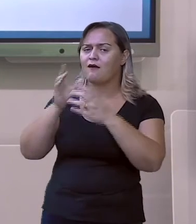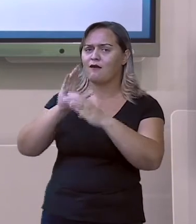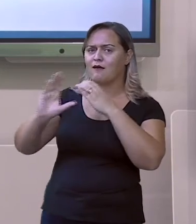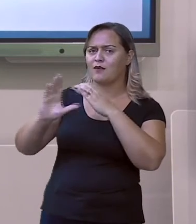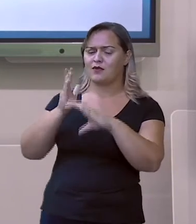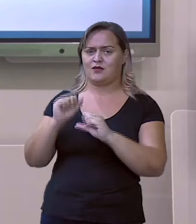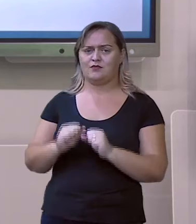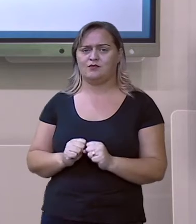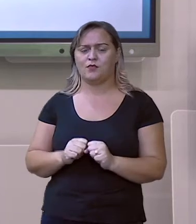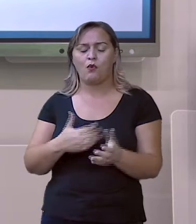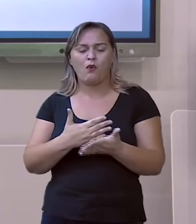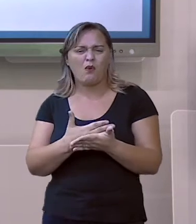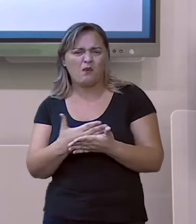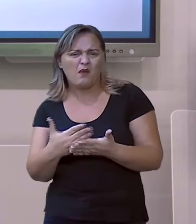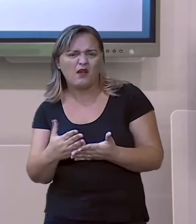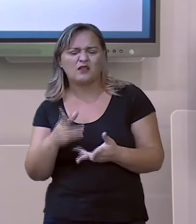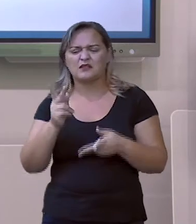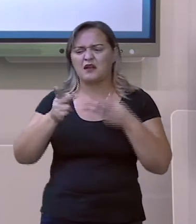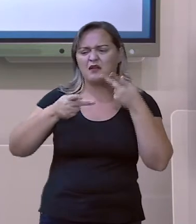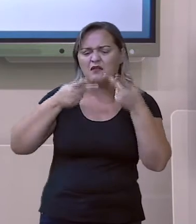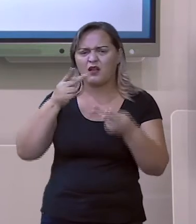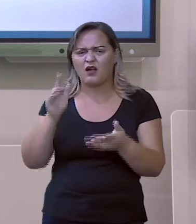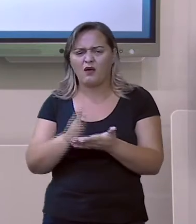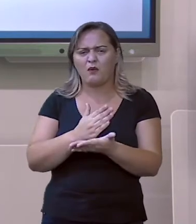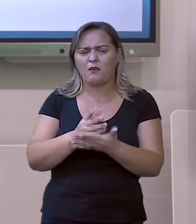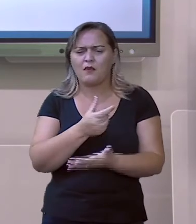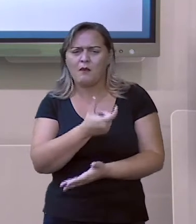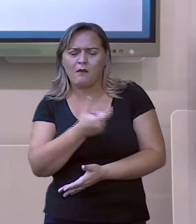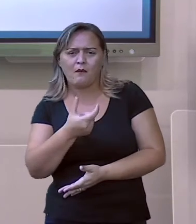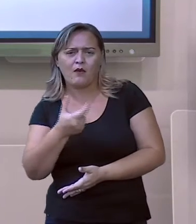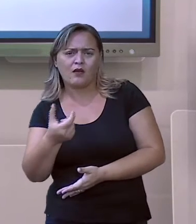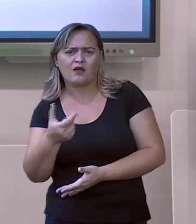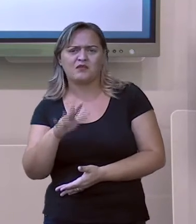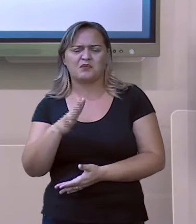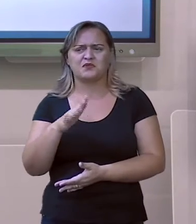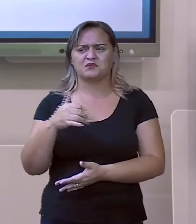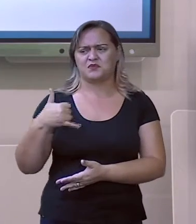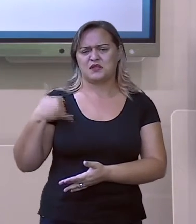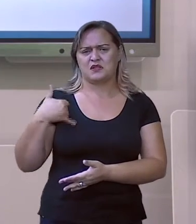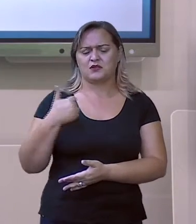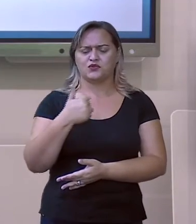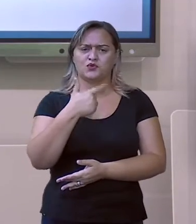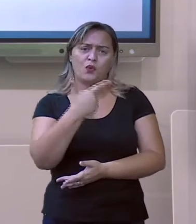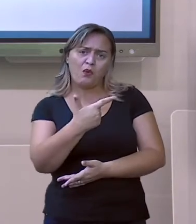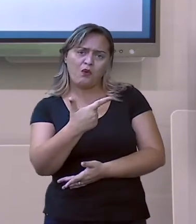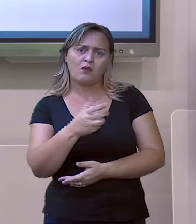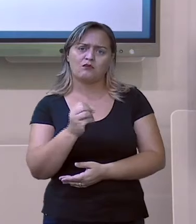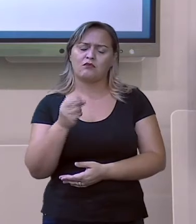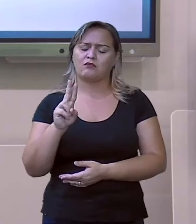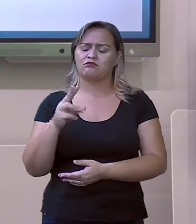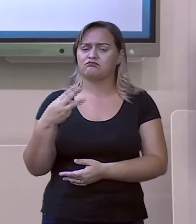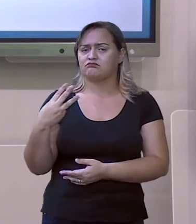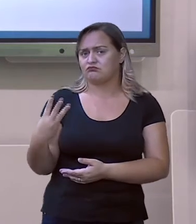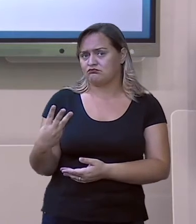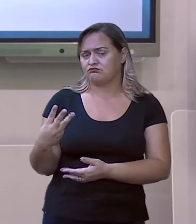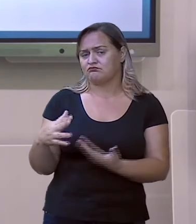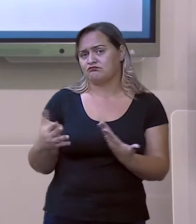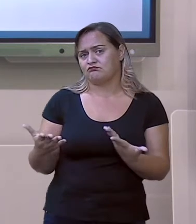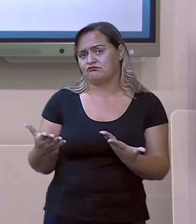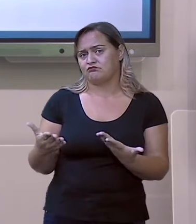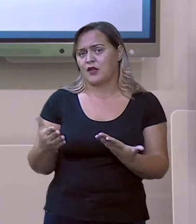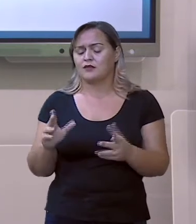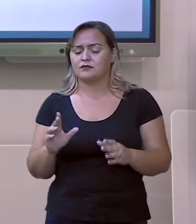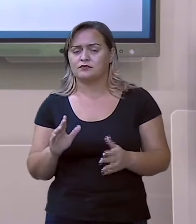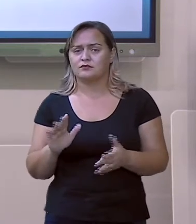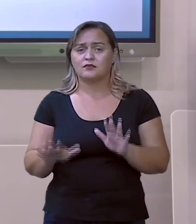frequentemente começam a falar palavras isoladas entre os 2 e 3 anos de idade, mas a idade da primeira palavra varia